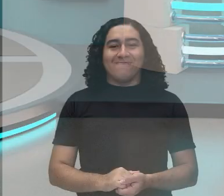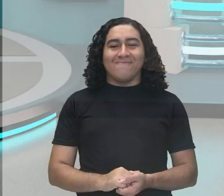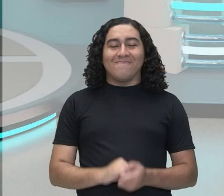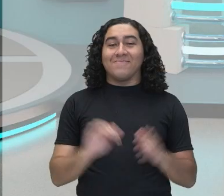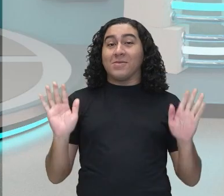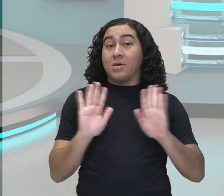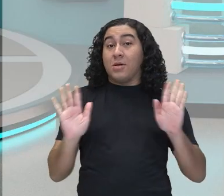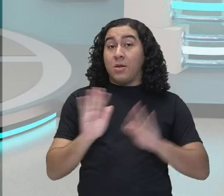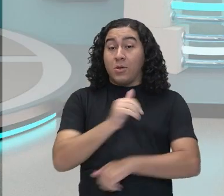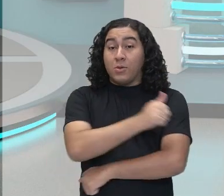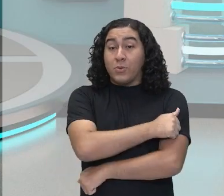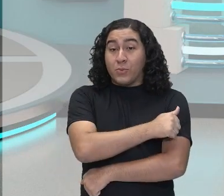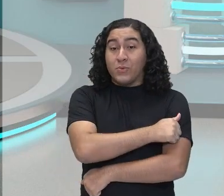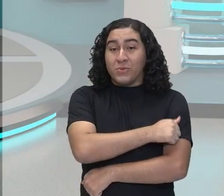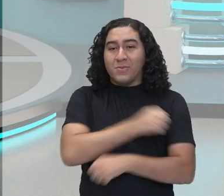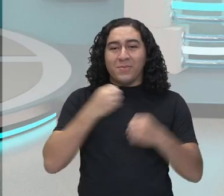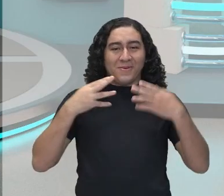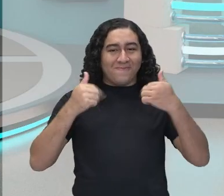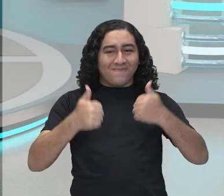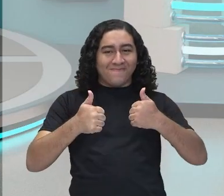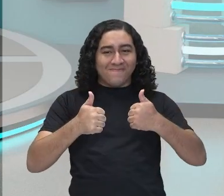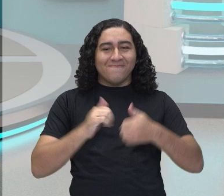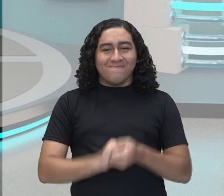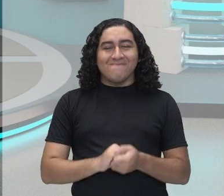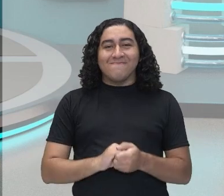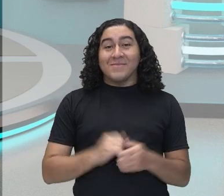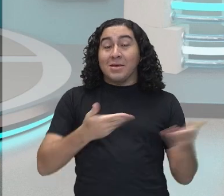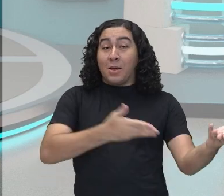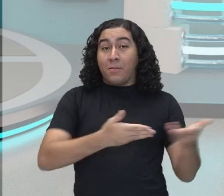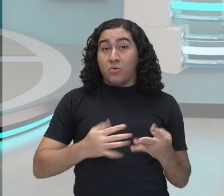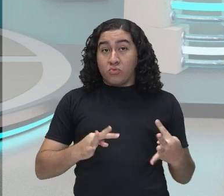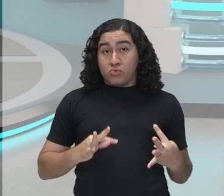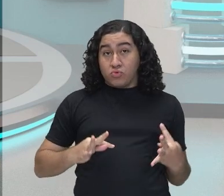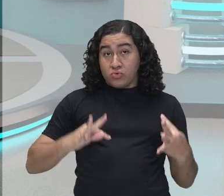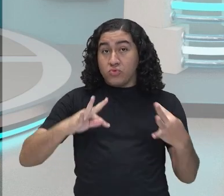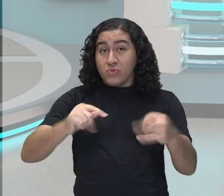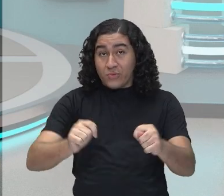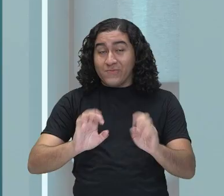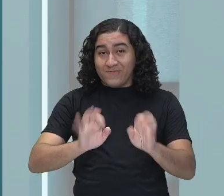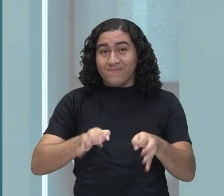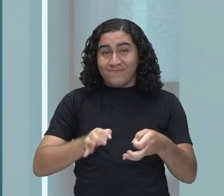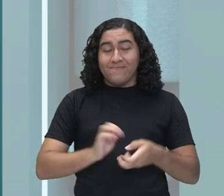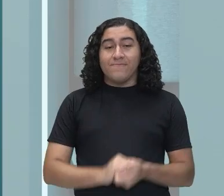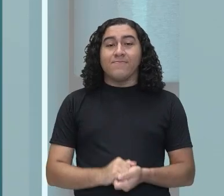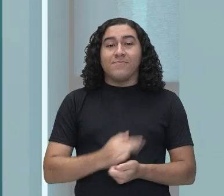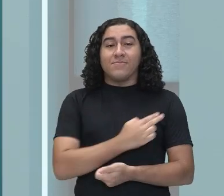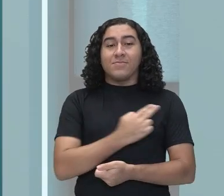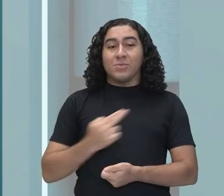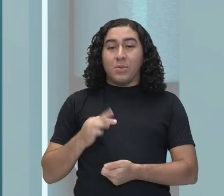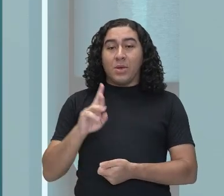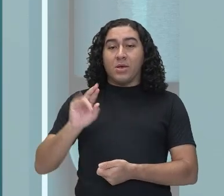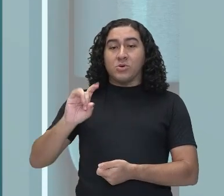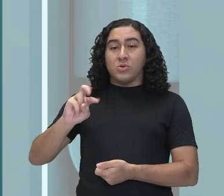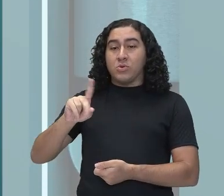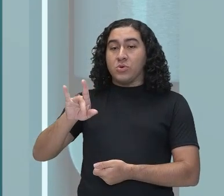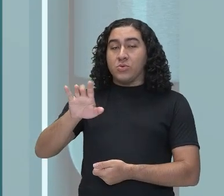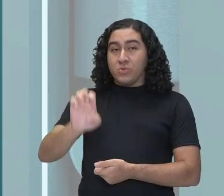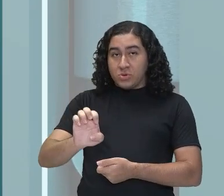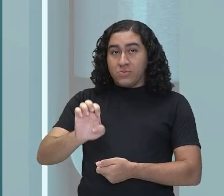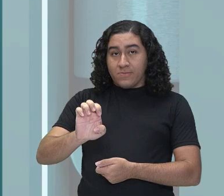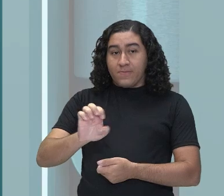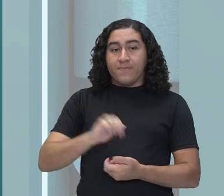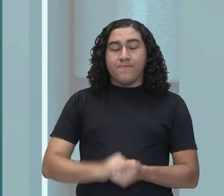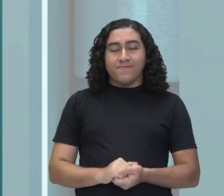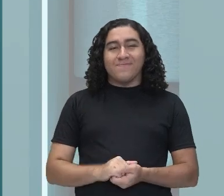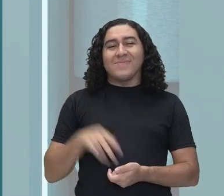Olá, queridos alunos, tudo bem com vocês? Sejam todos muito bem-vindos. Eu sou a professora Risonilde Araújo